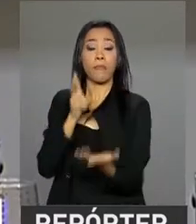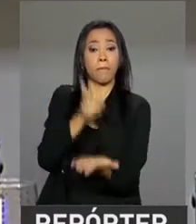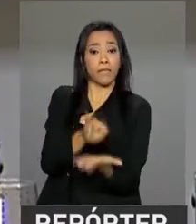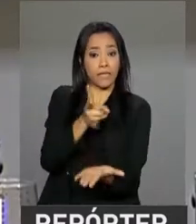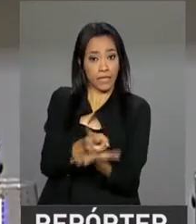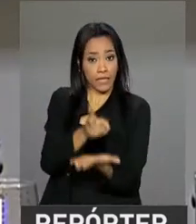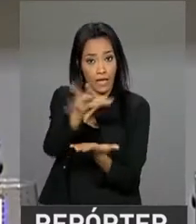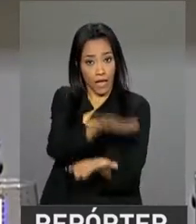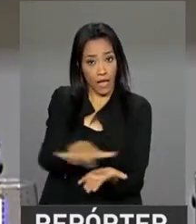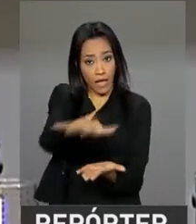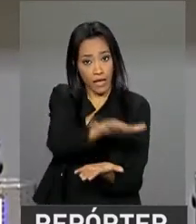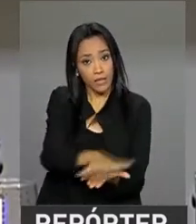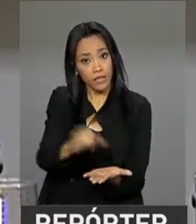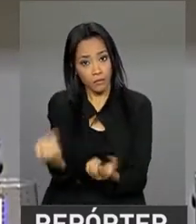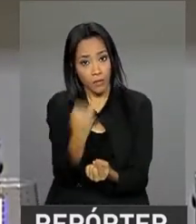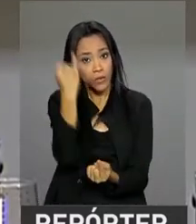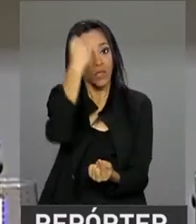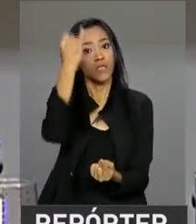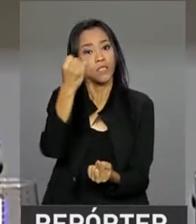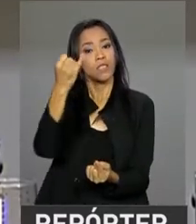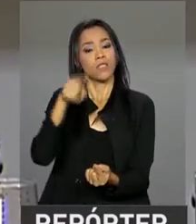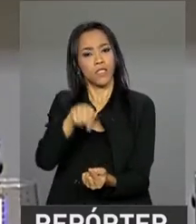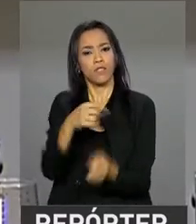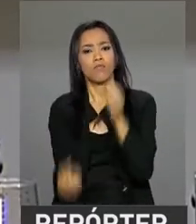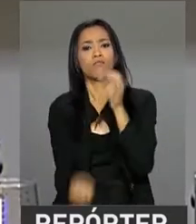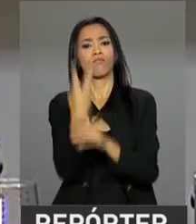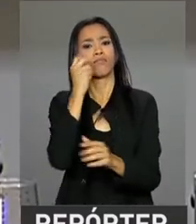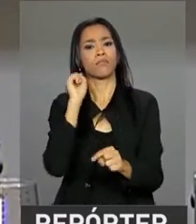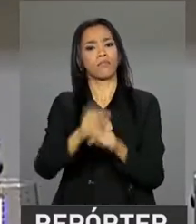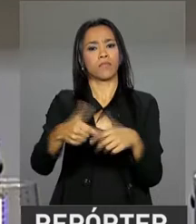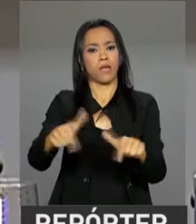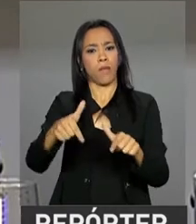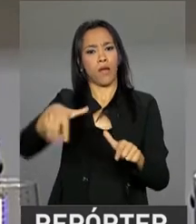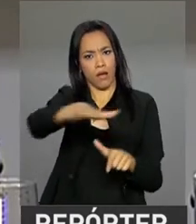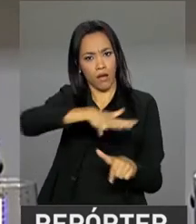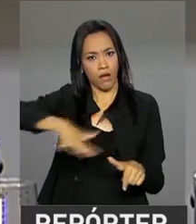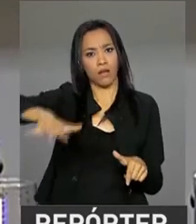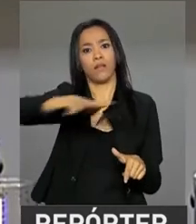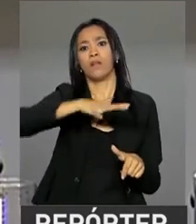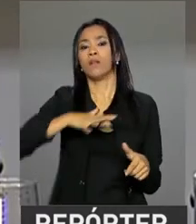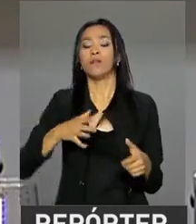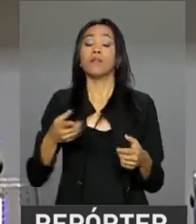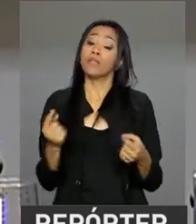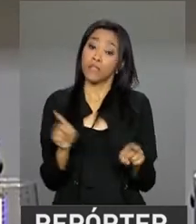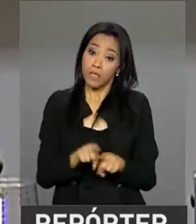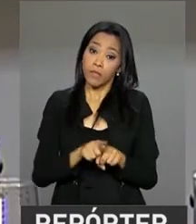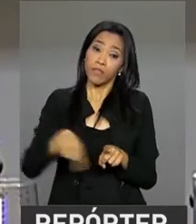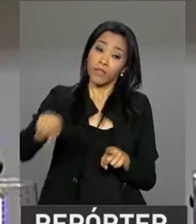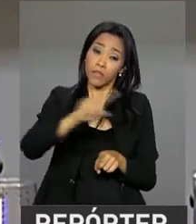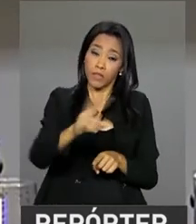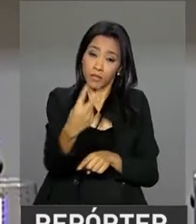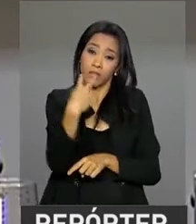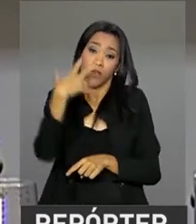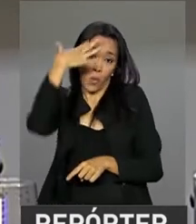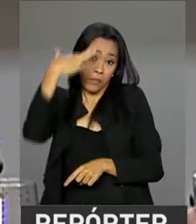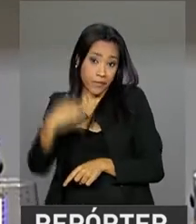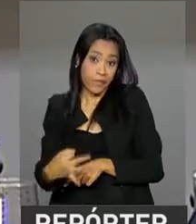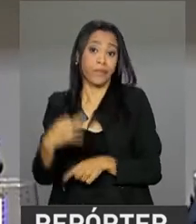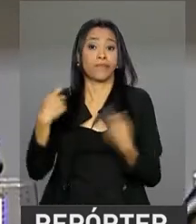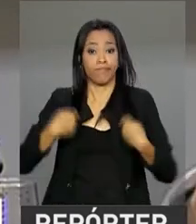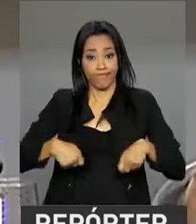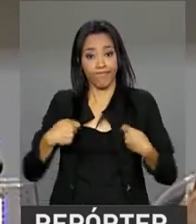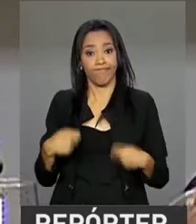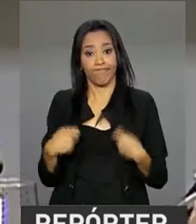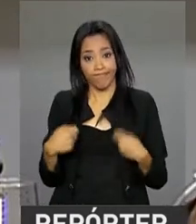de geração de emprego e claramente todos aqui compreendem a necessidade